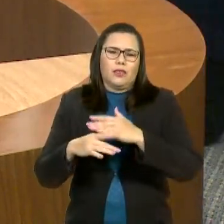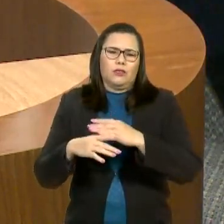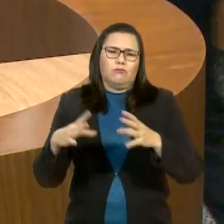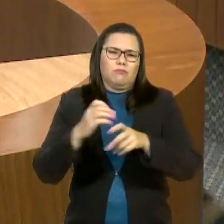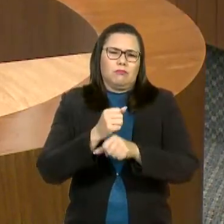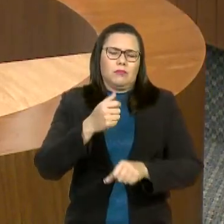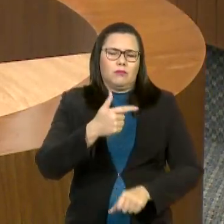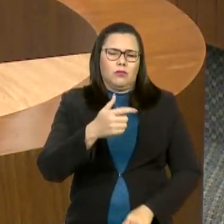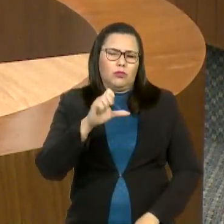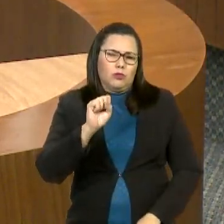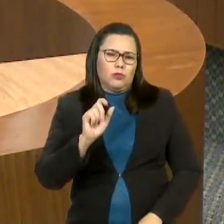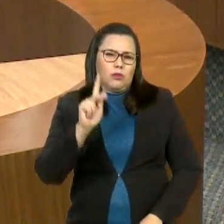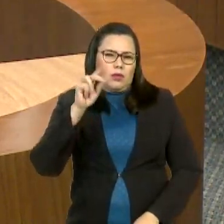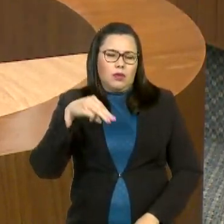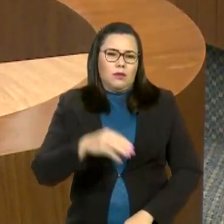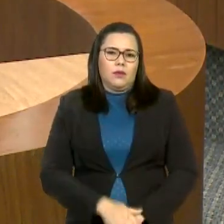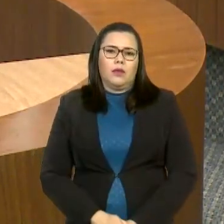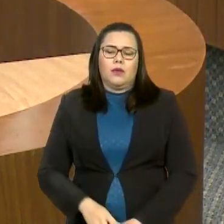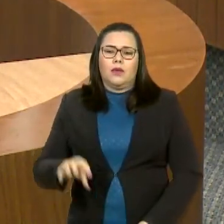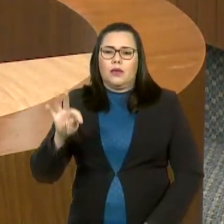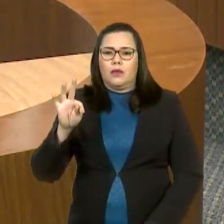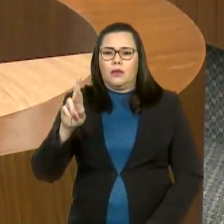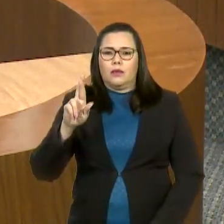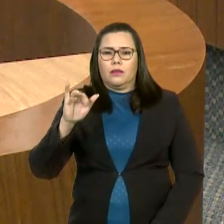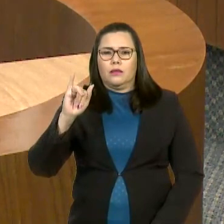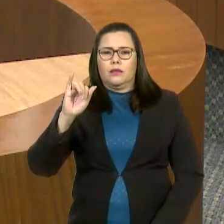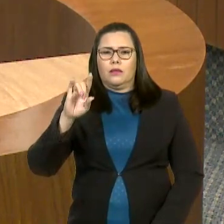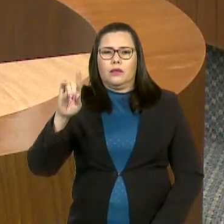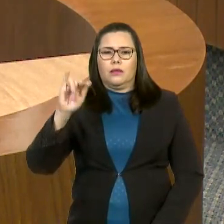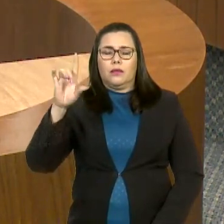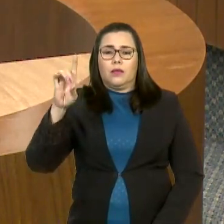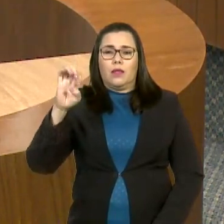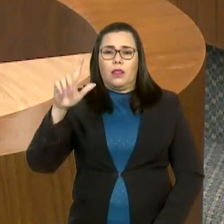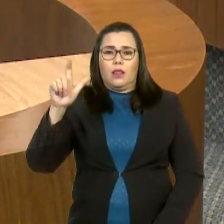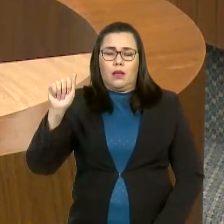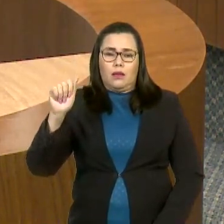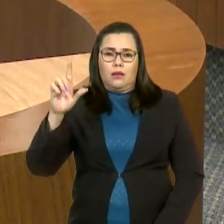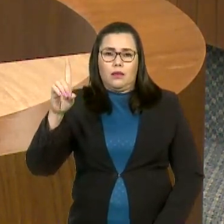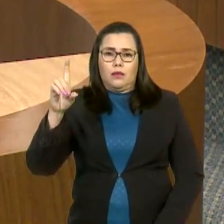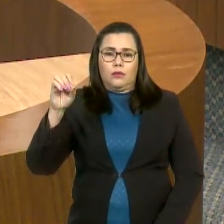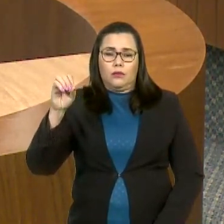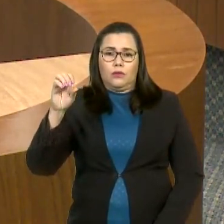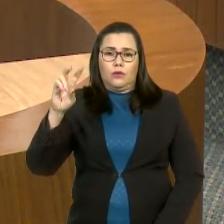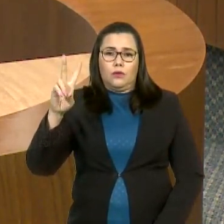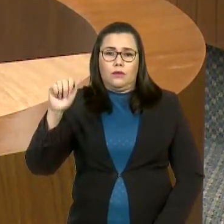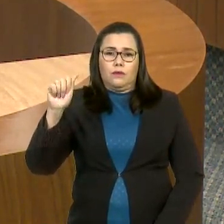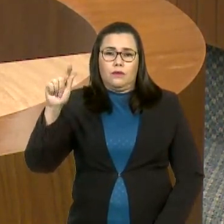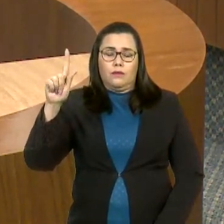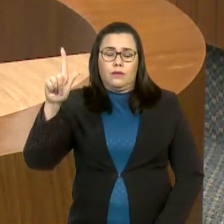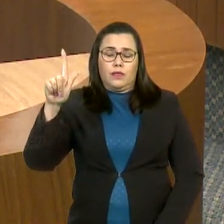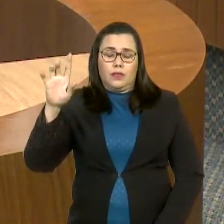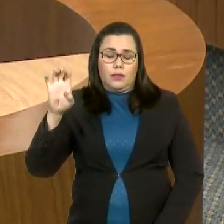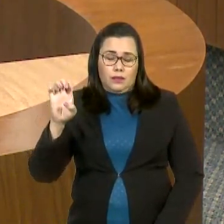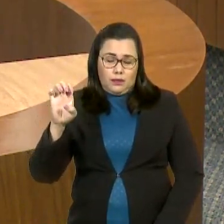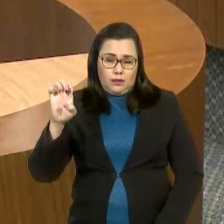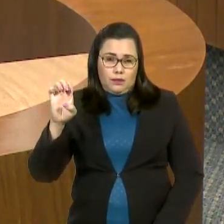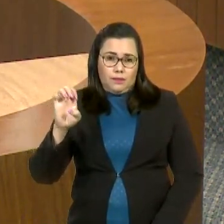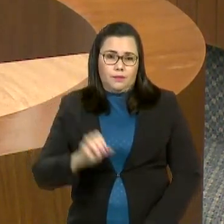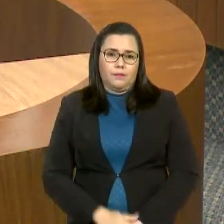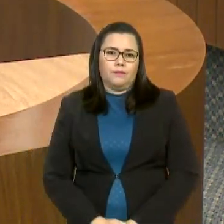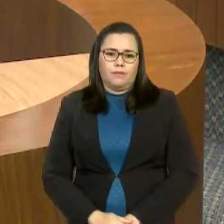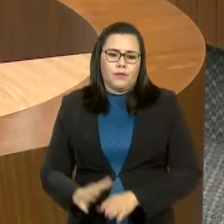quilômetros. Isso é uma implantação. Então fica aqui a minha reivindicação, minha solicitação, pedindo para